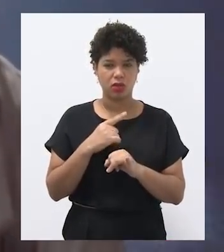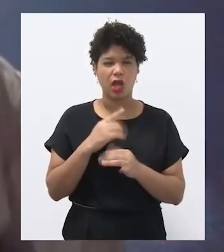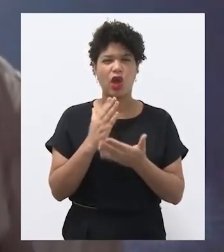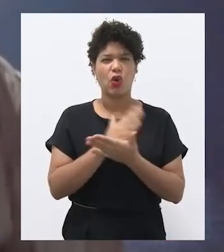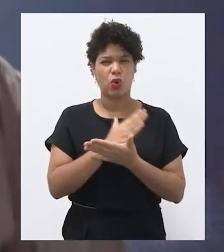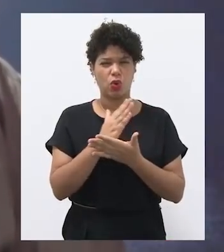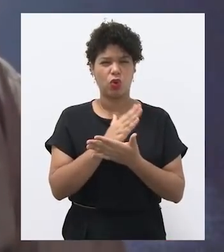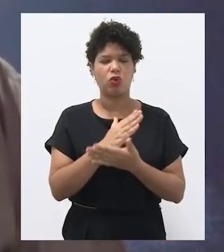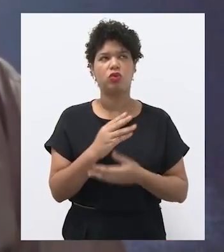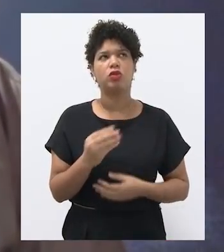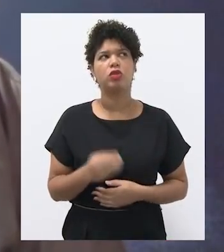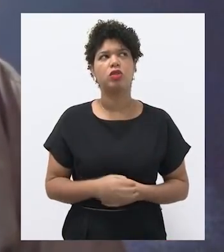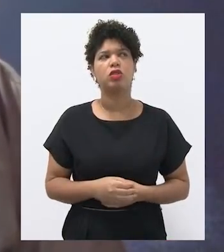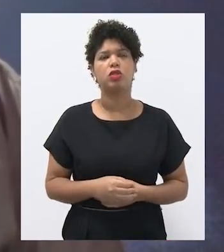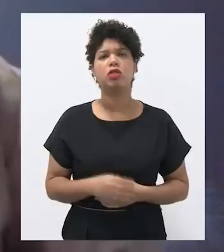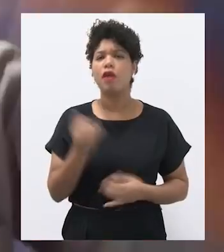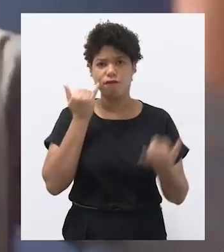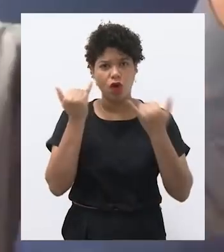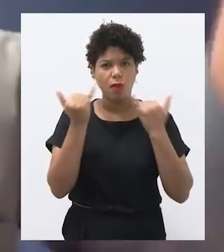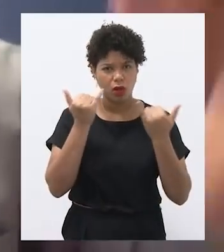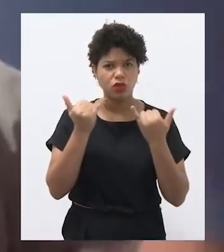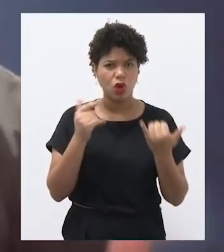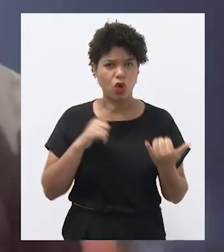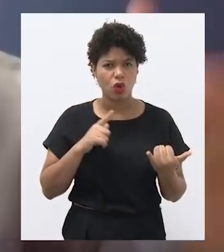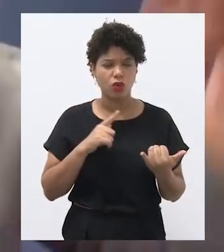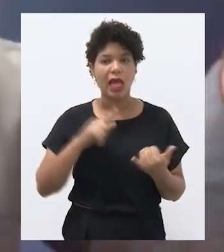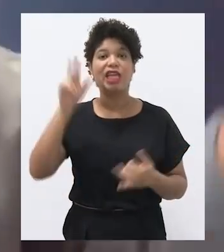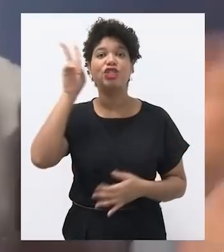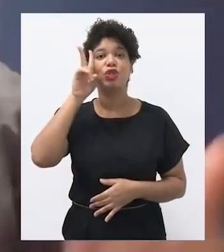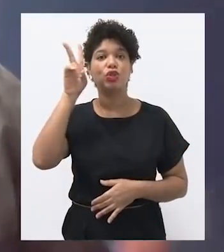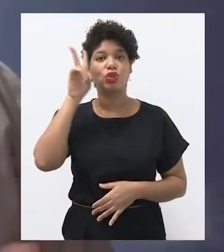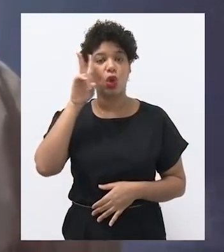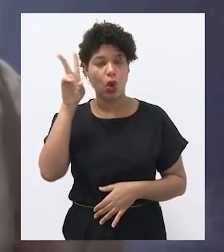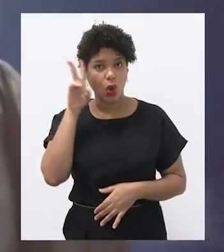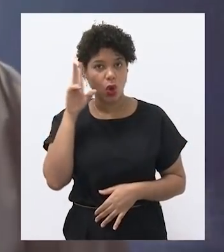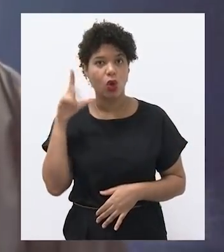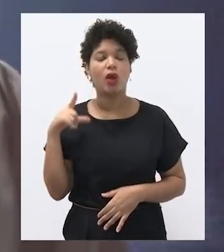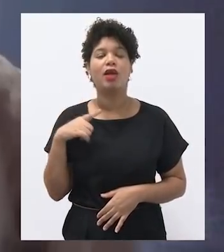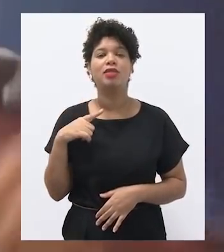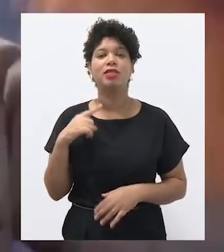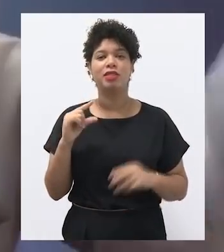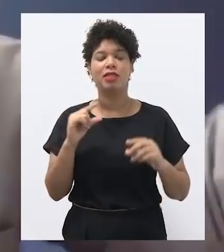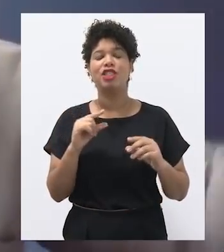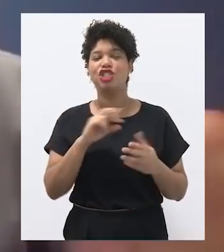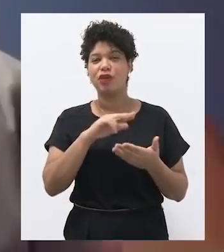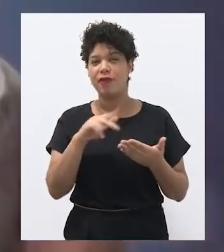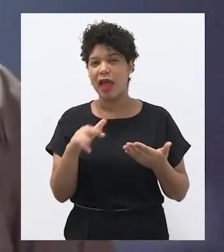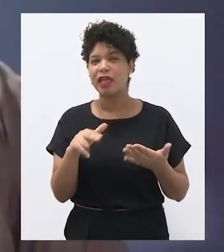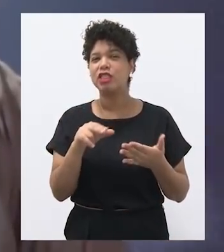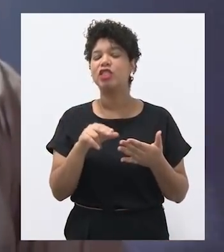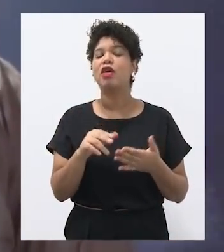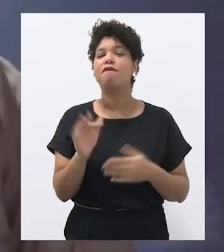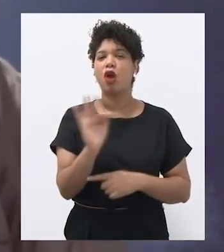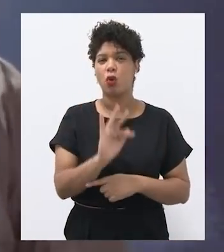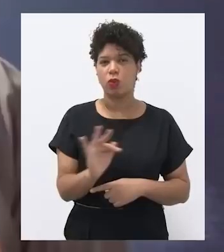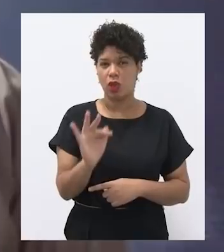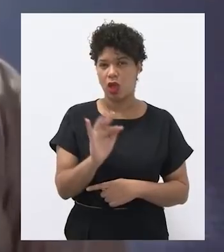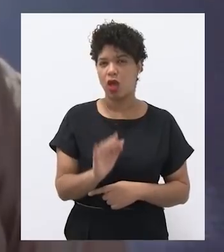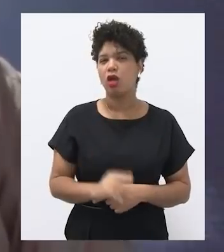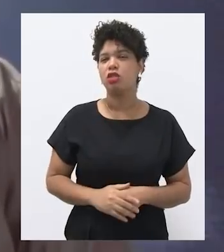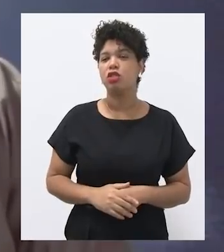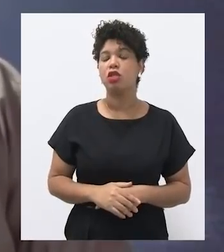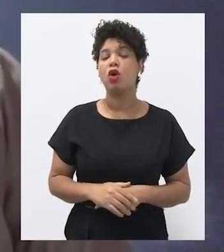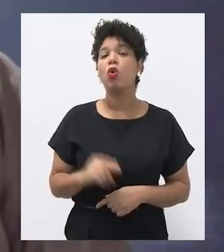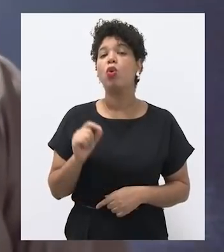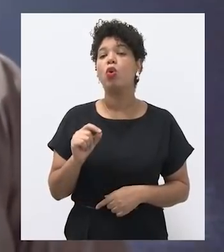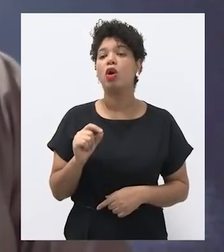de informação histórica, essas referências de pesquisa, de universidades, etc., o que se criou foi a